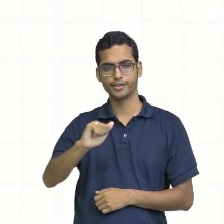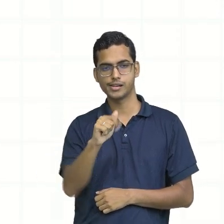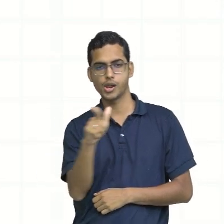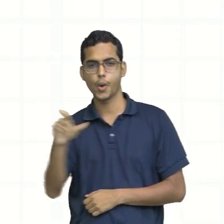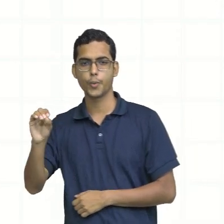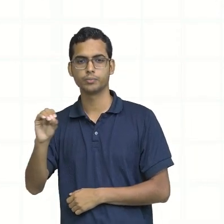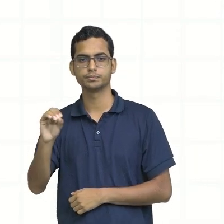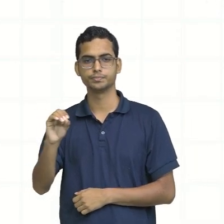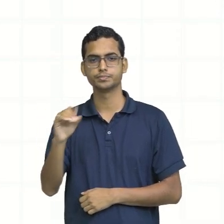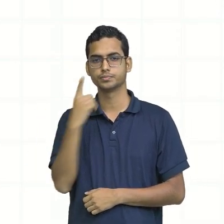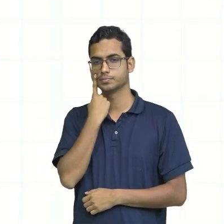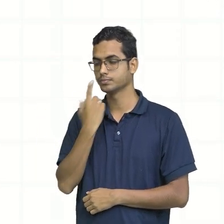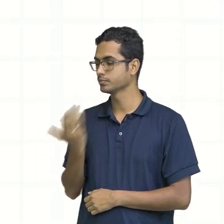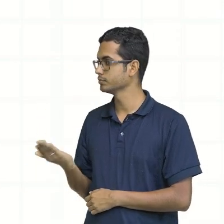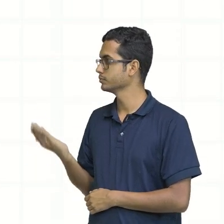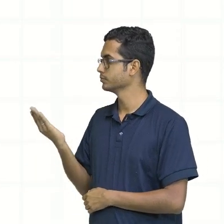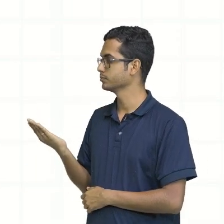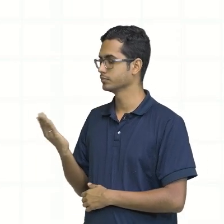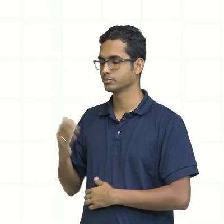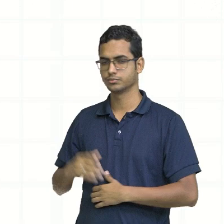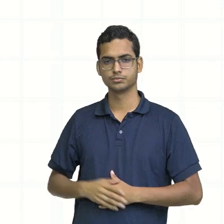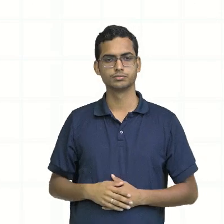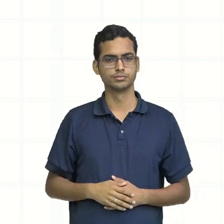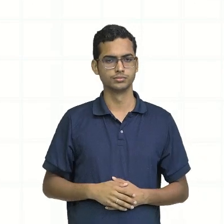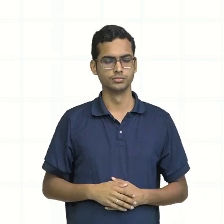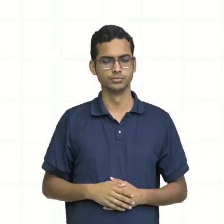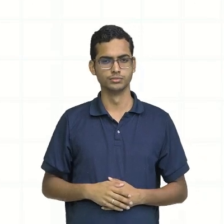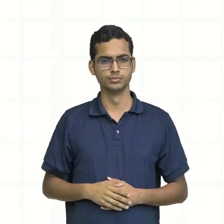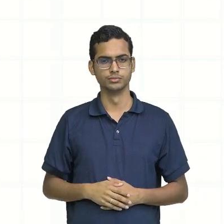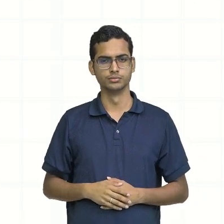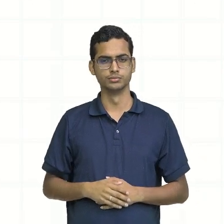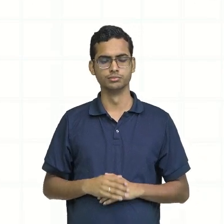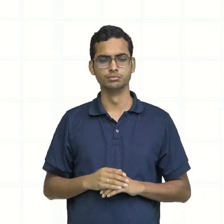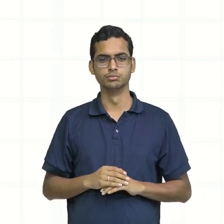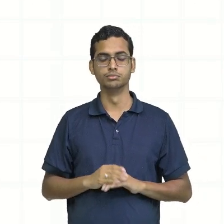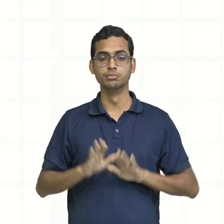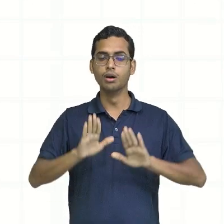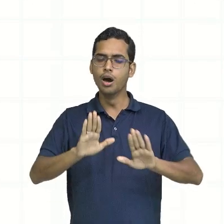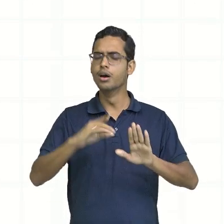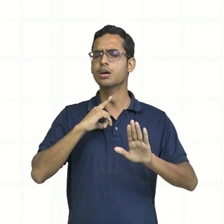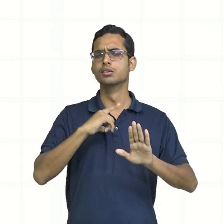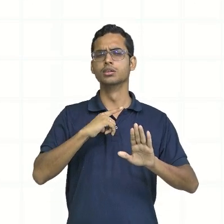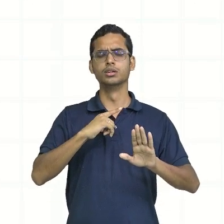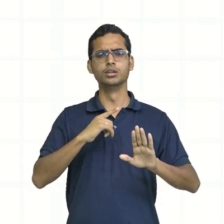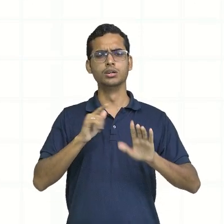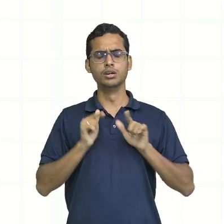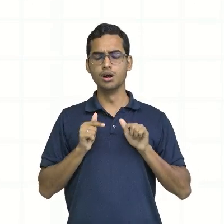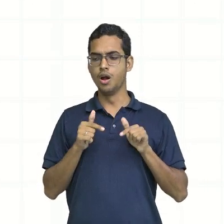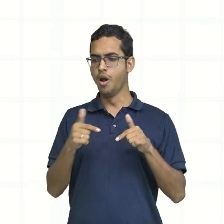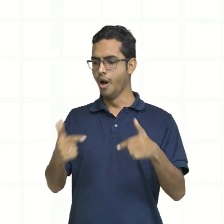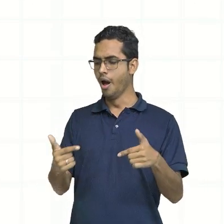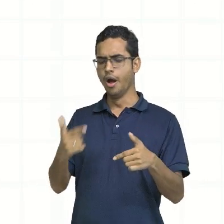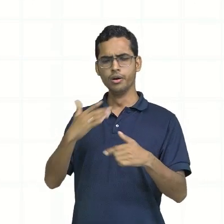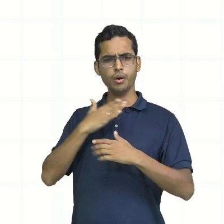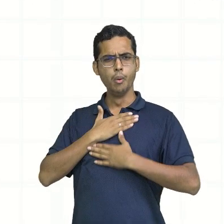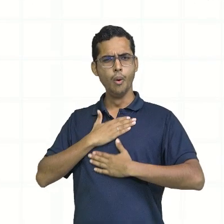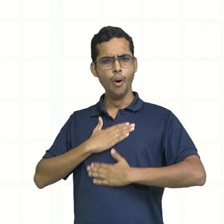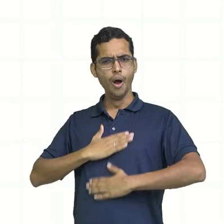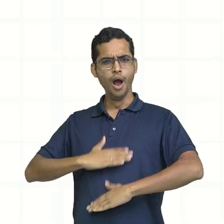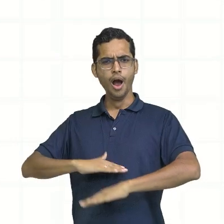a sua reação calma fez dele, né, estar presente, né, em reportagens ao redor do